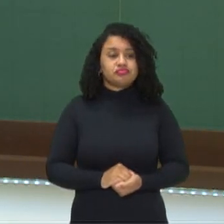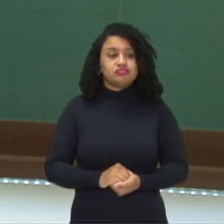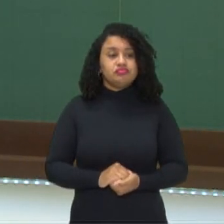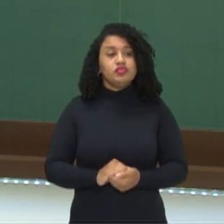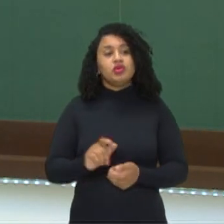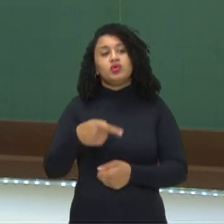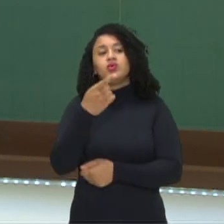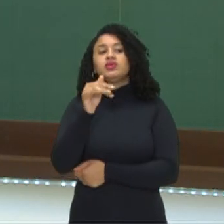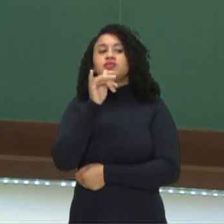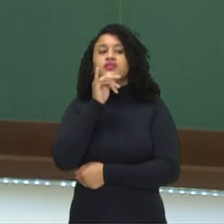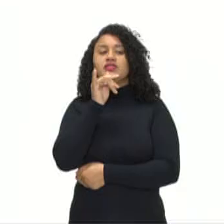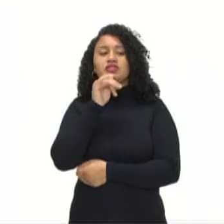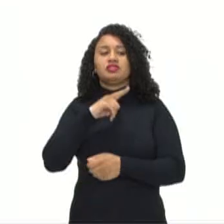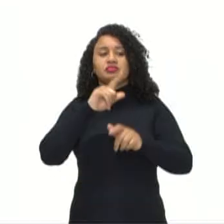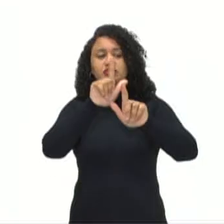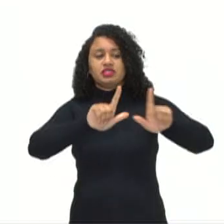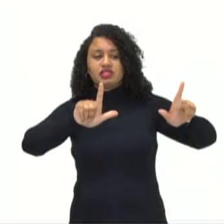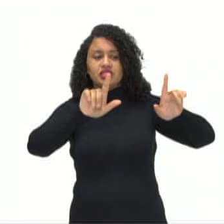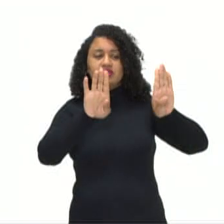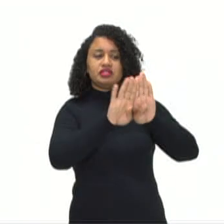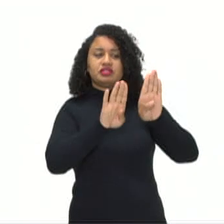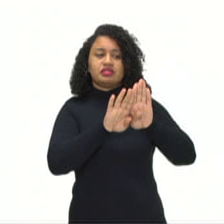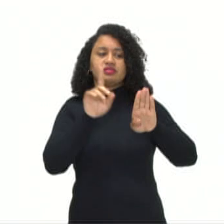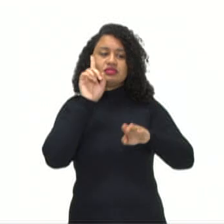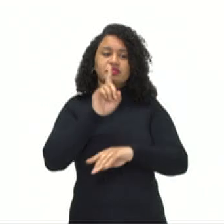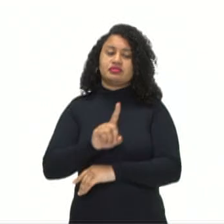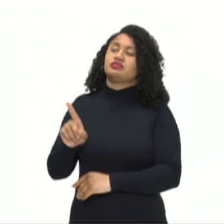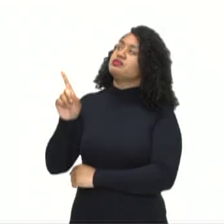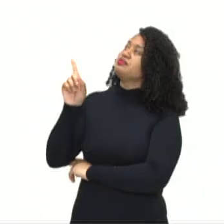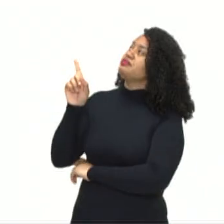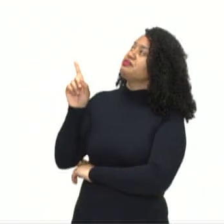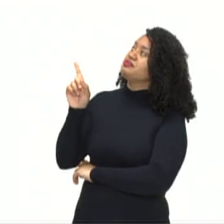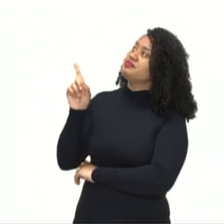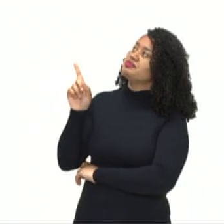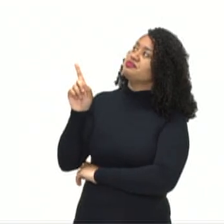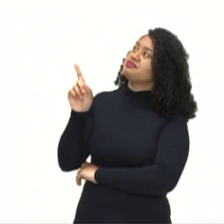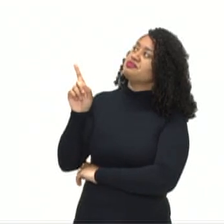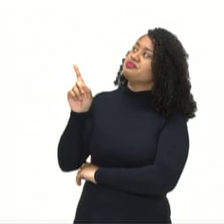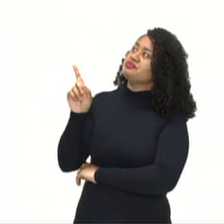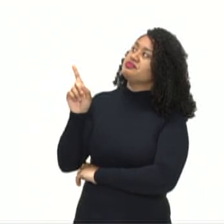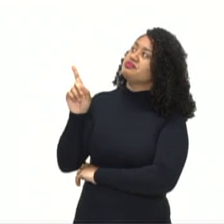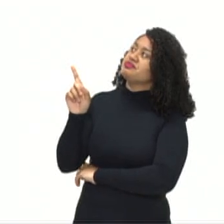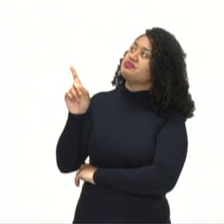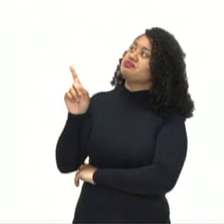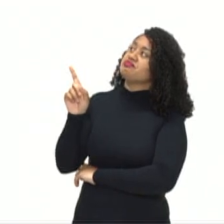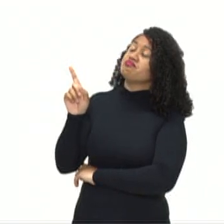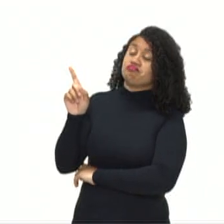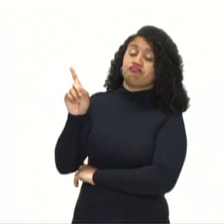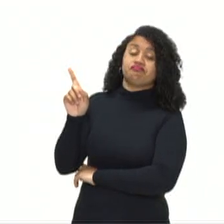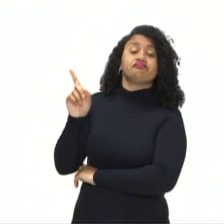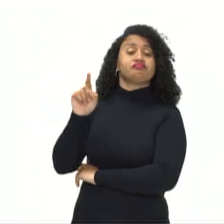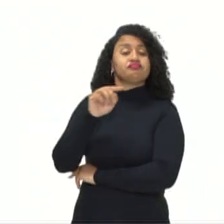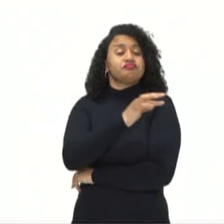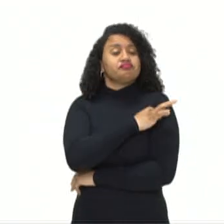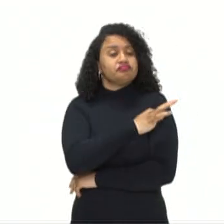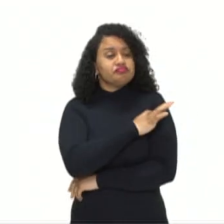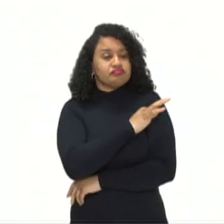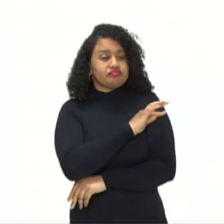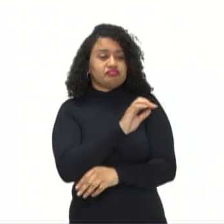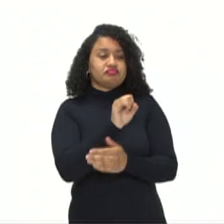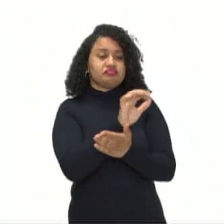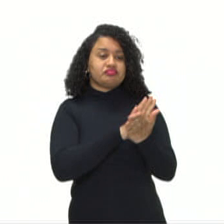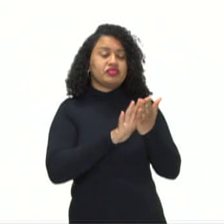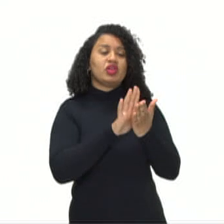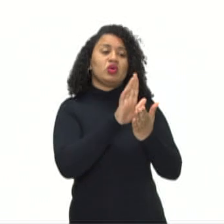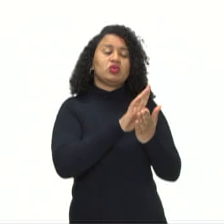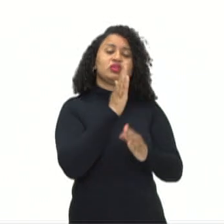Então, outro exemplo aqui de uma xilogravura, né, ou xilografia, que é a técnica de gravura, na qual se utiliza, né, na